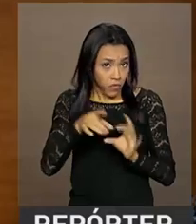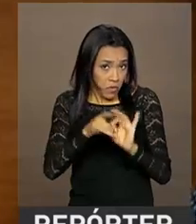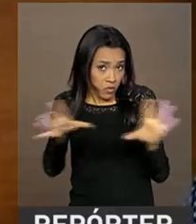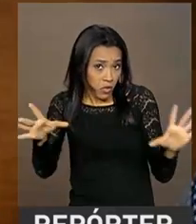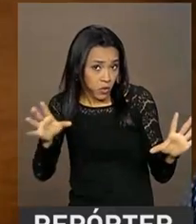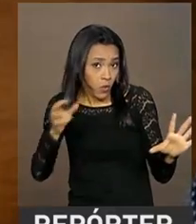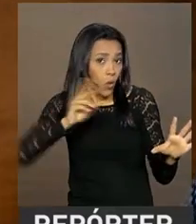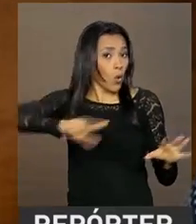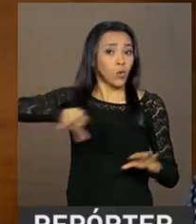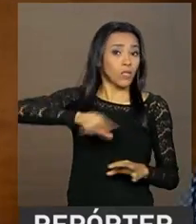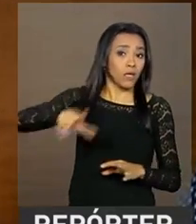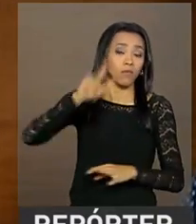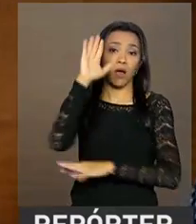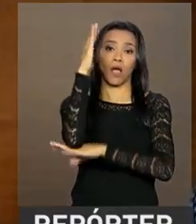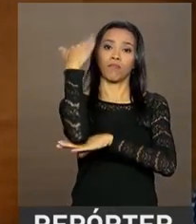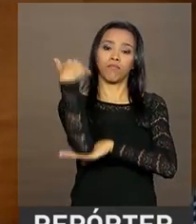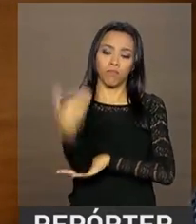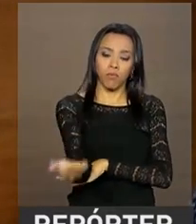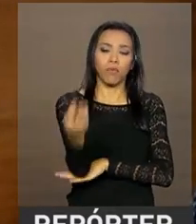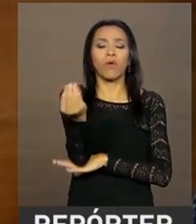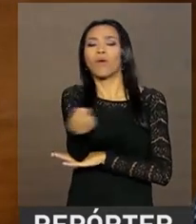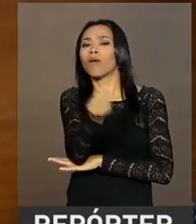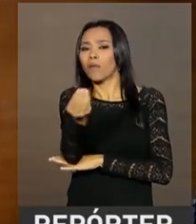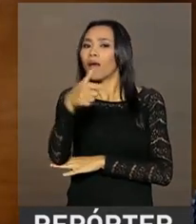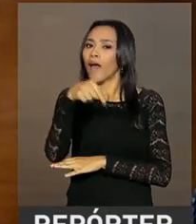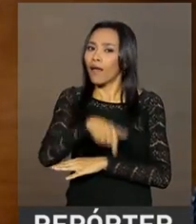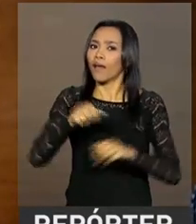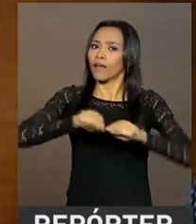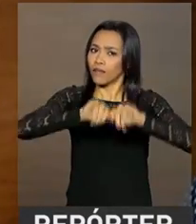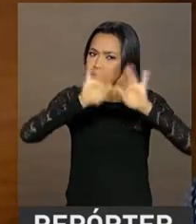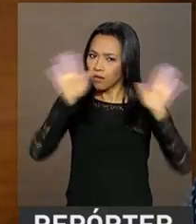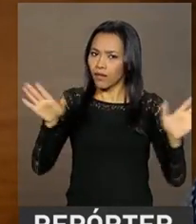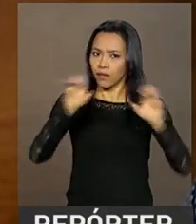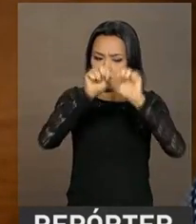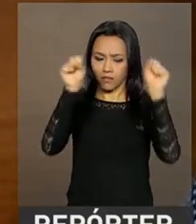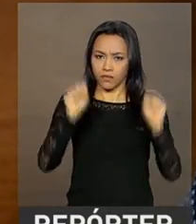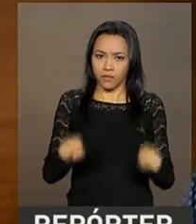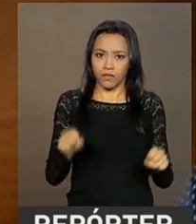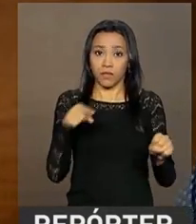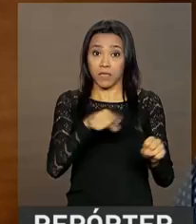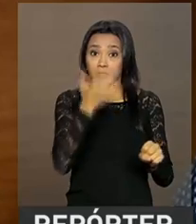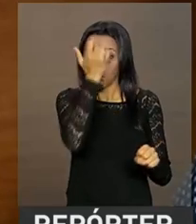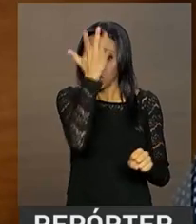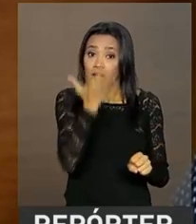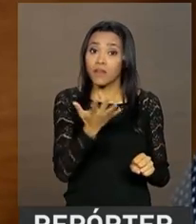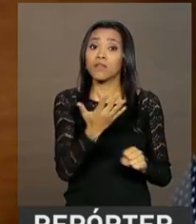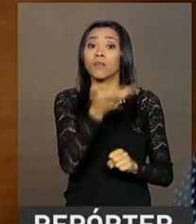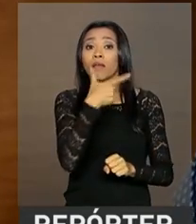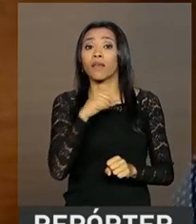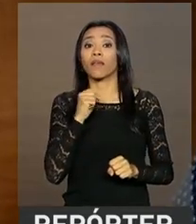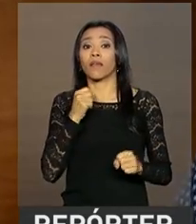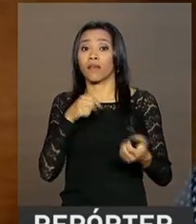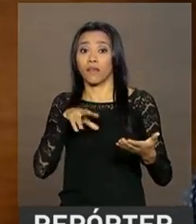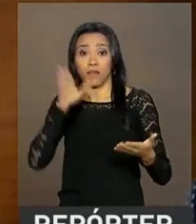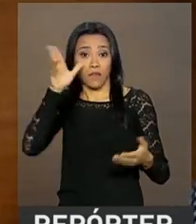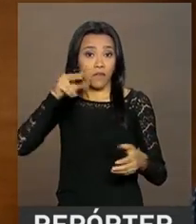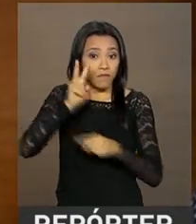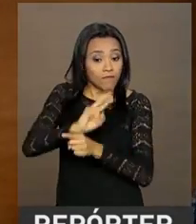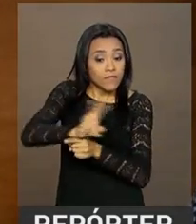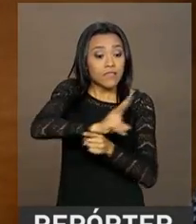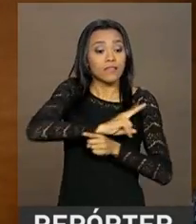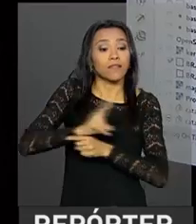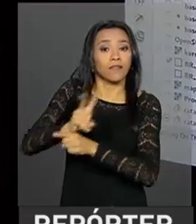Então, ele dá uma transparência total no sistema e isso facilita tanto a gestão florestal quanto a